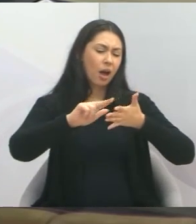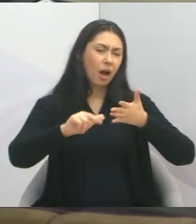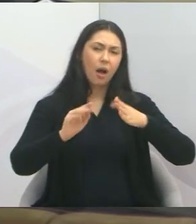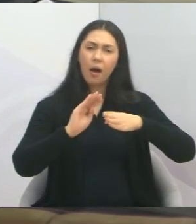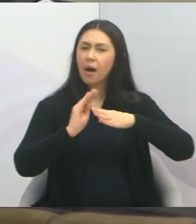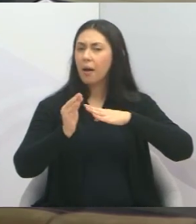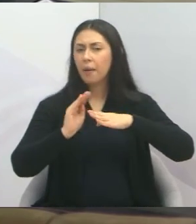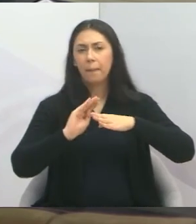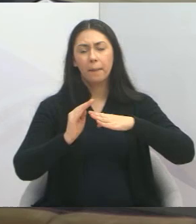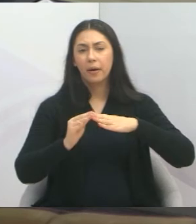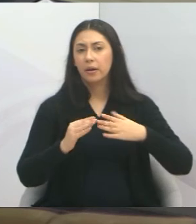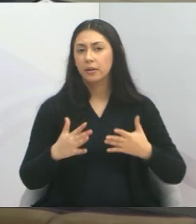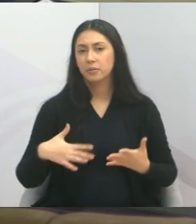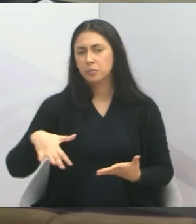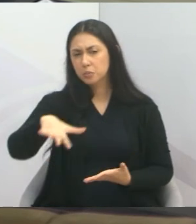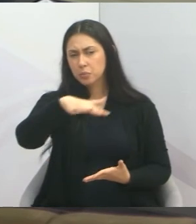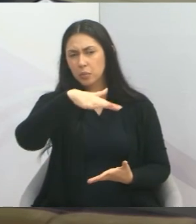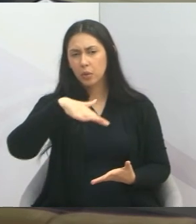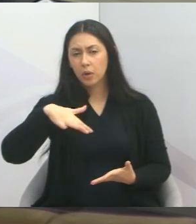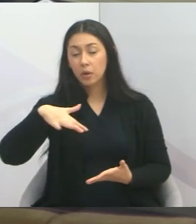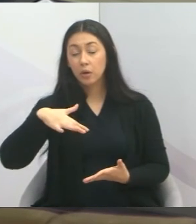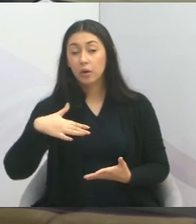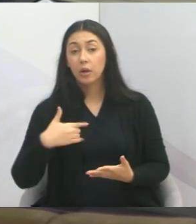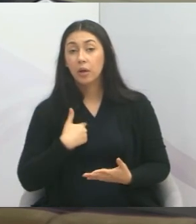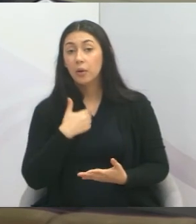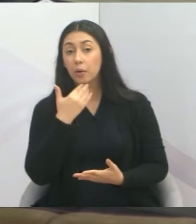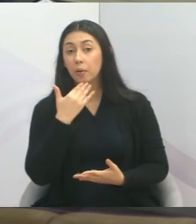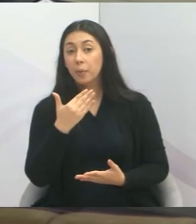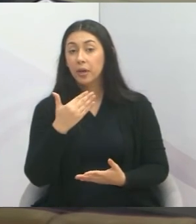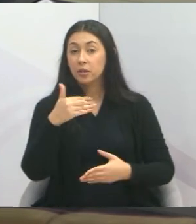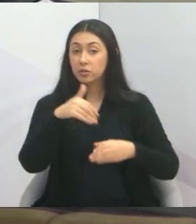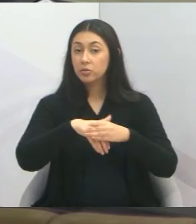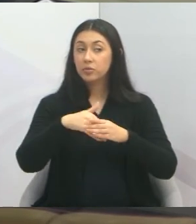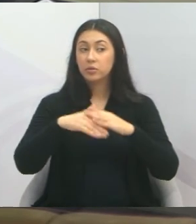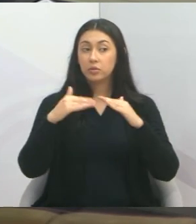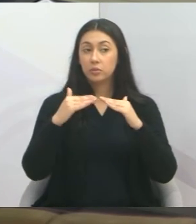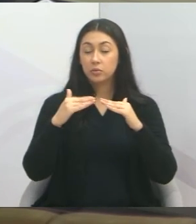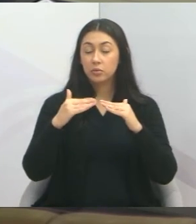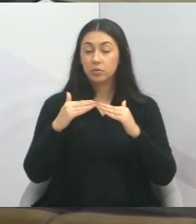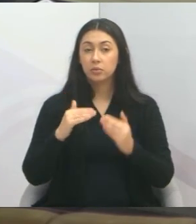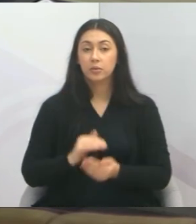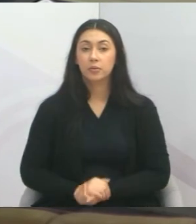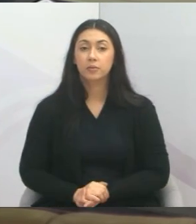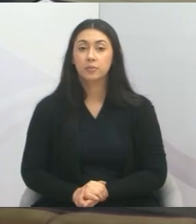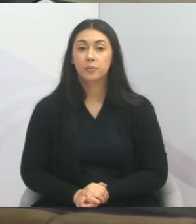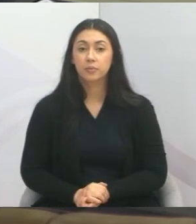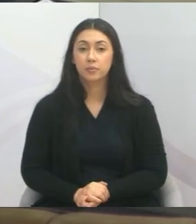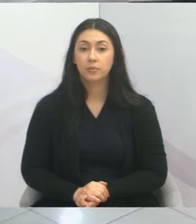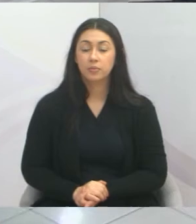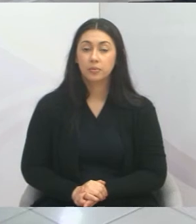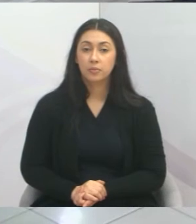Paraíso ele tem aquela região todo lá então eu peço voto favorável dos vereador